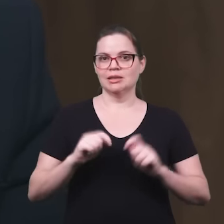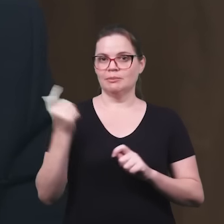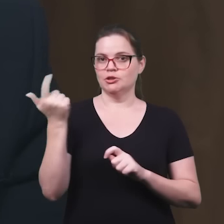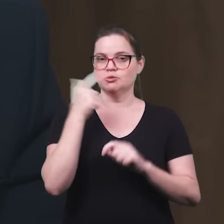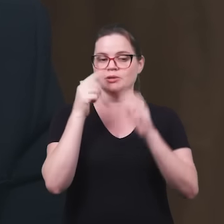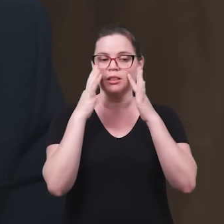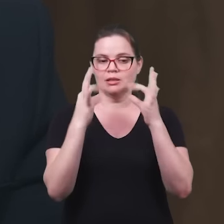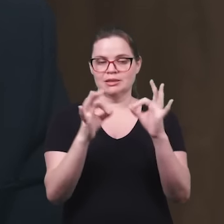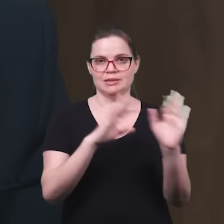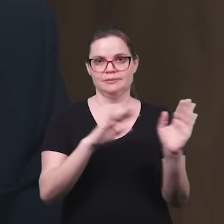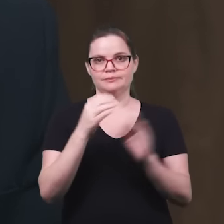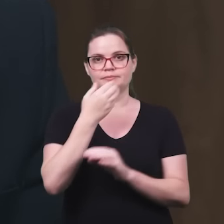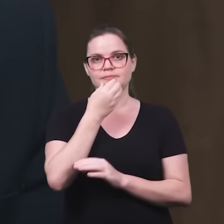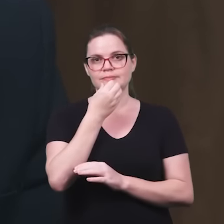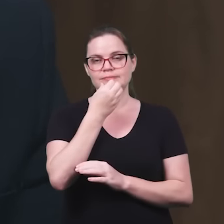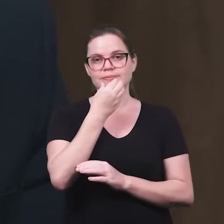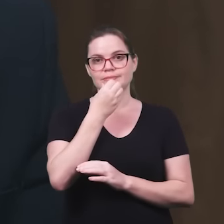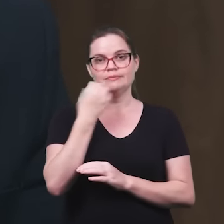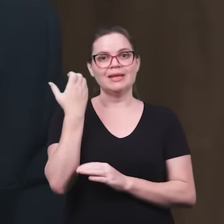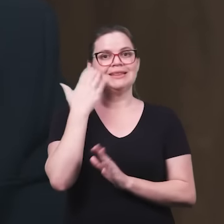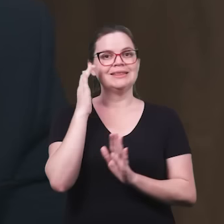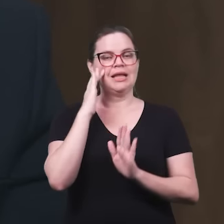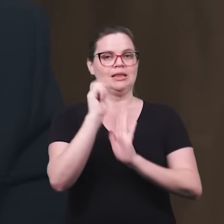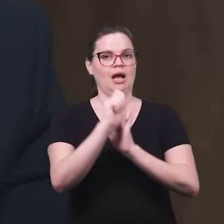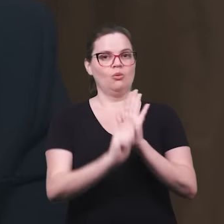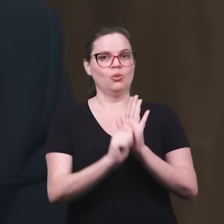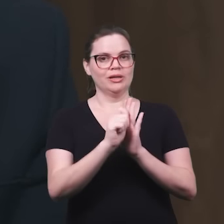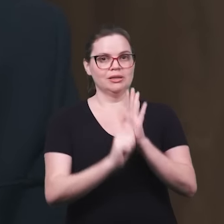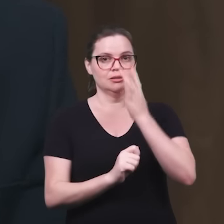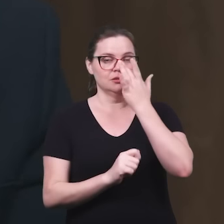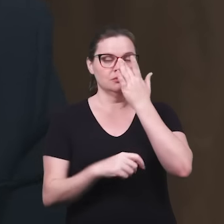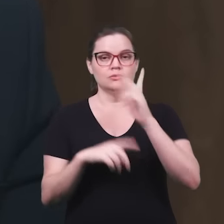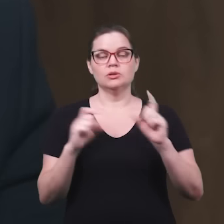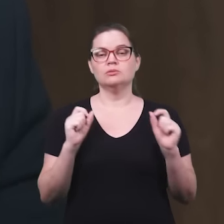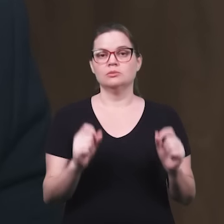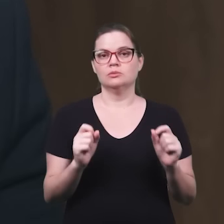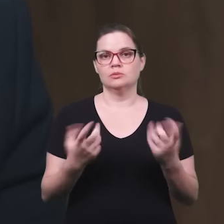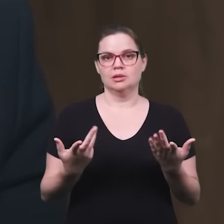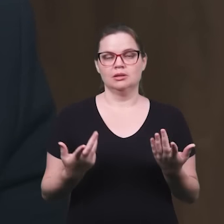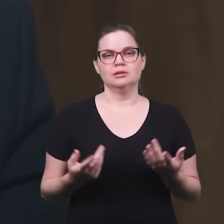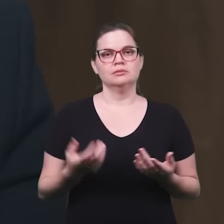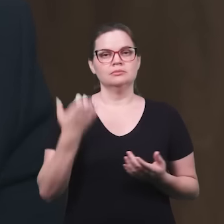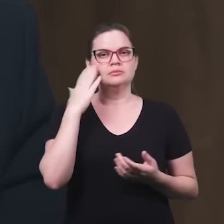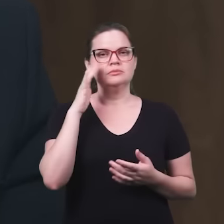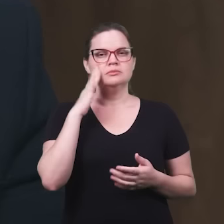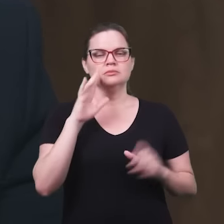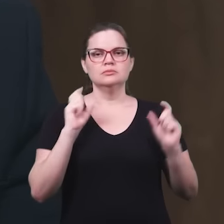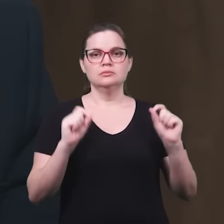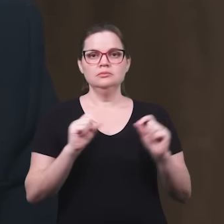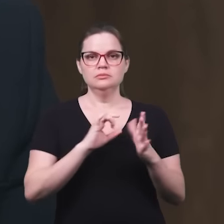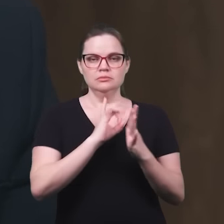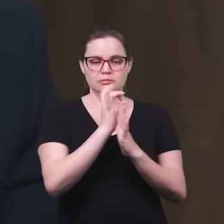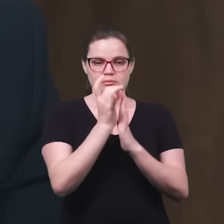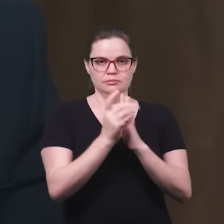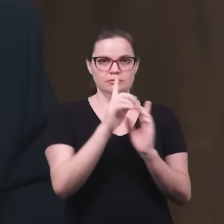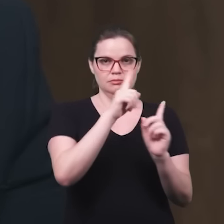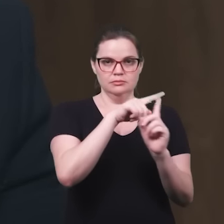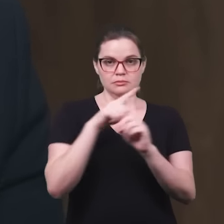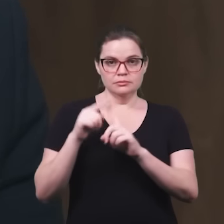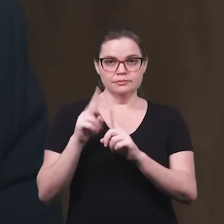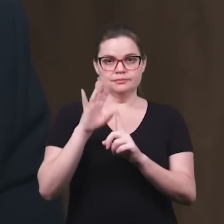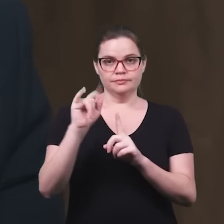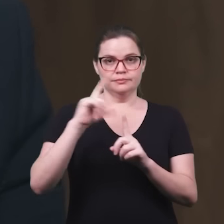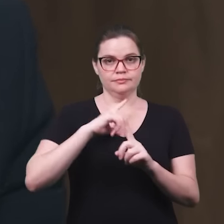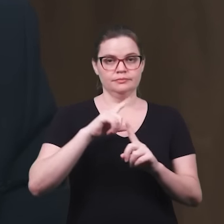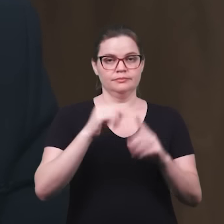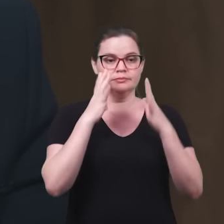retenção. Entender o algoritmo, na verdade, é entender que cada formato vai ter uma forma